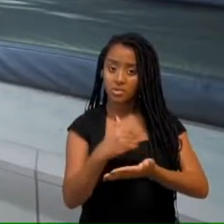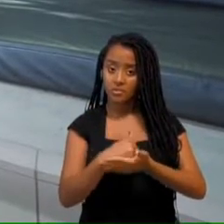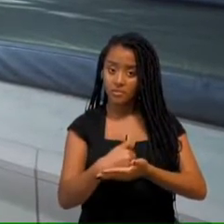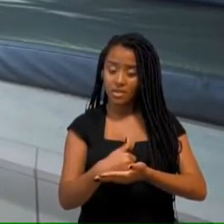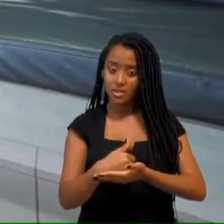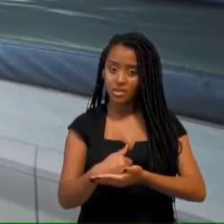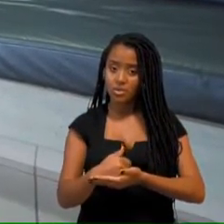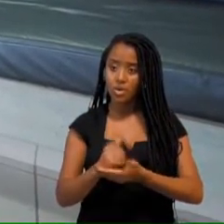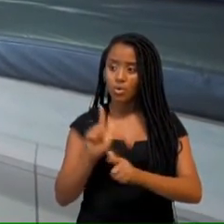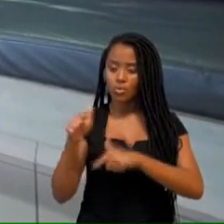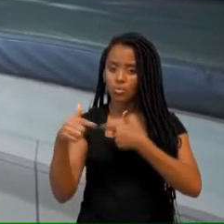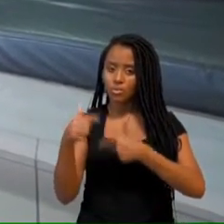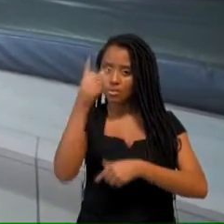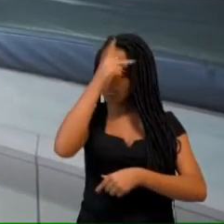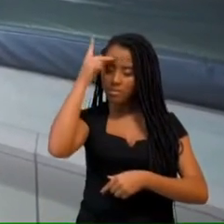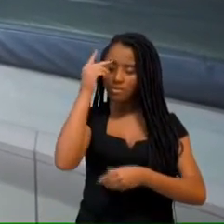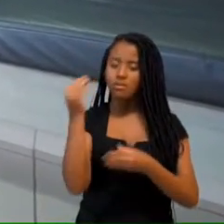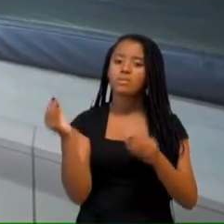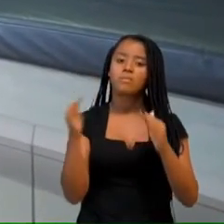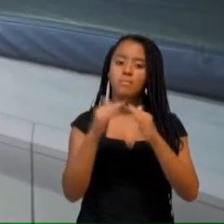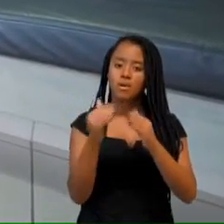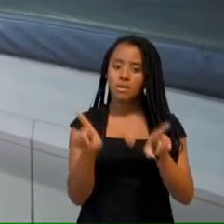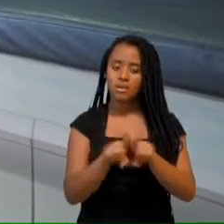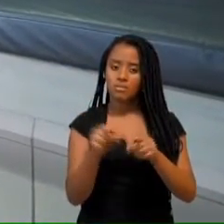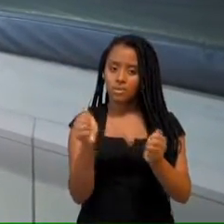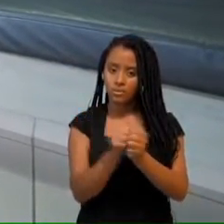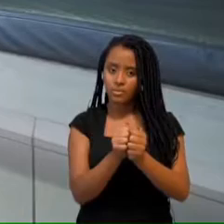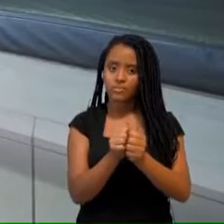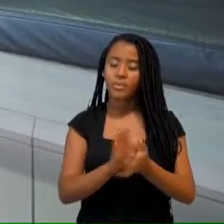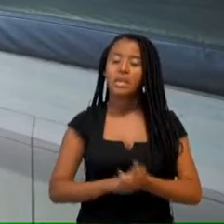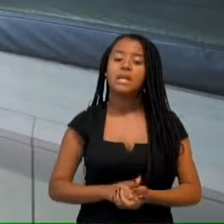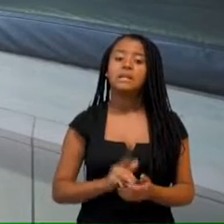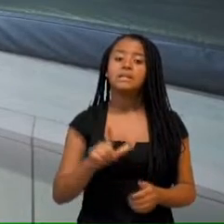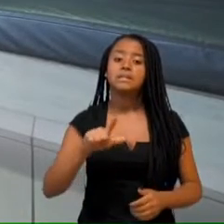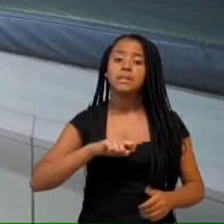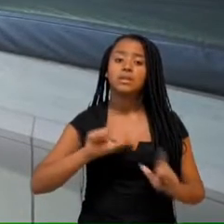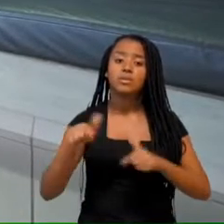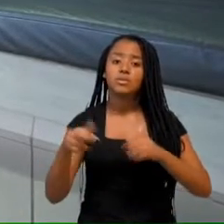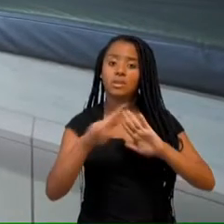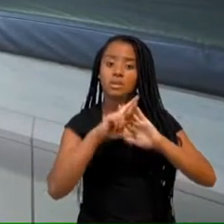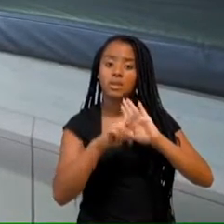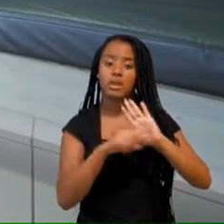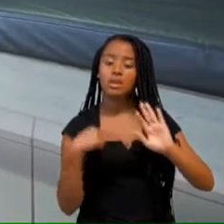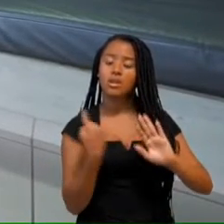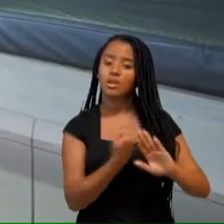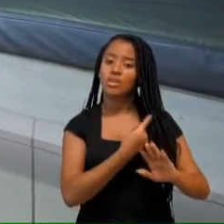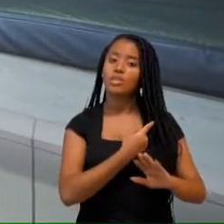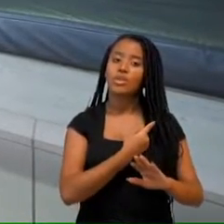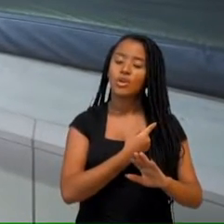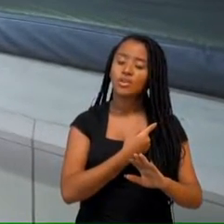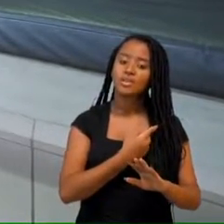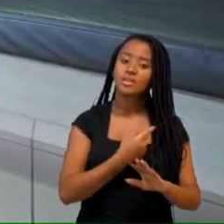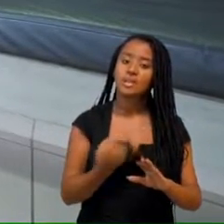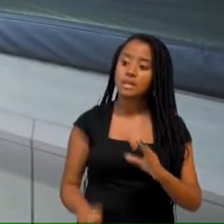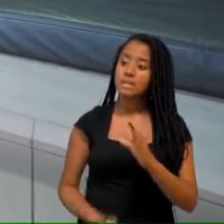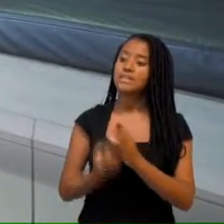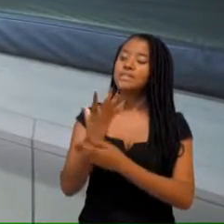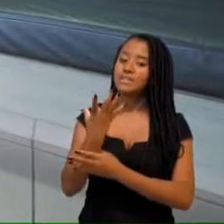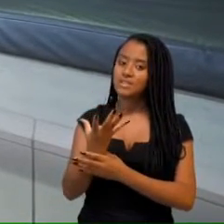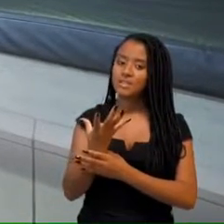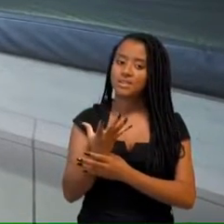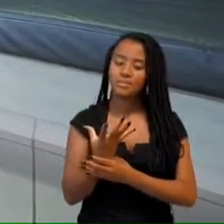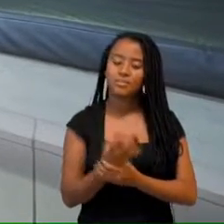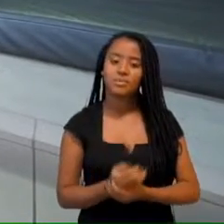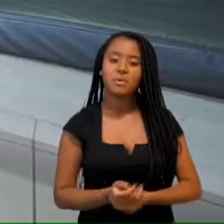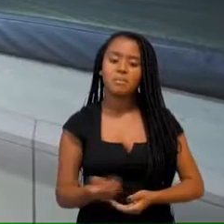moram com a gente e tem também as regras que a gente mesmo criou aqui dentro do apartamento pra gente se dar bem até a formação